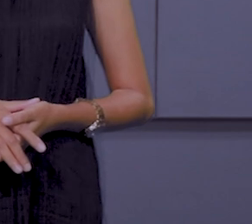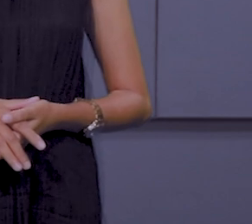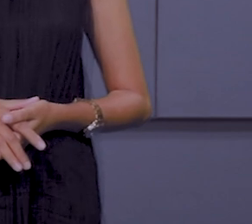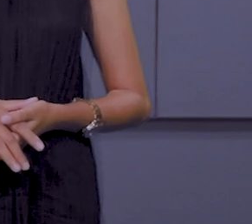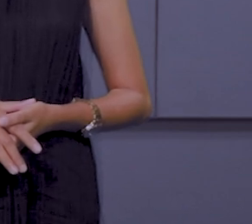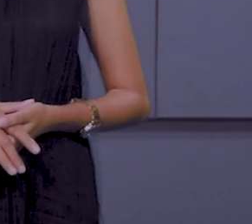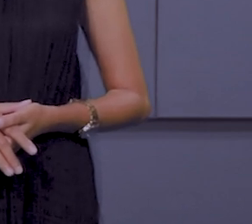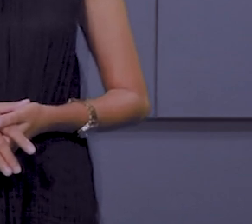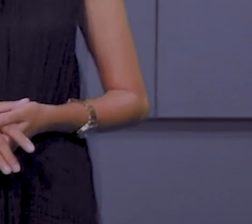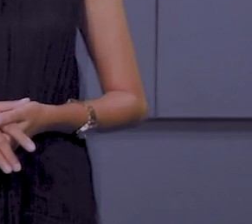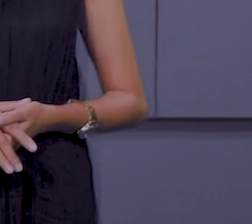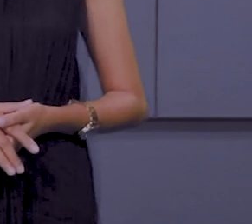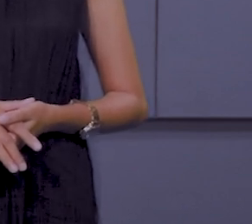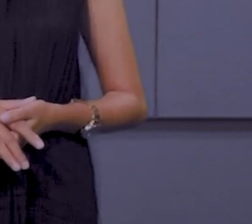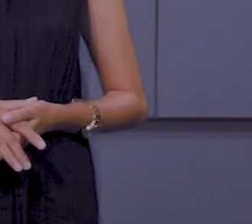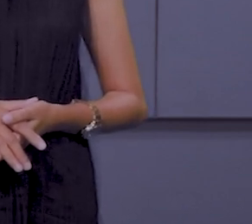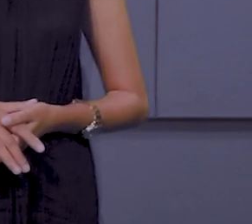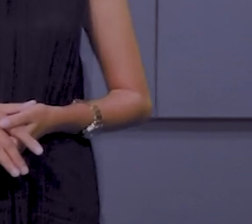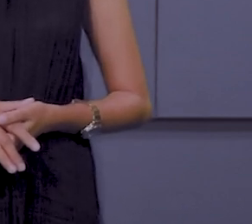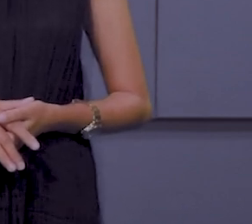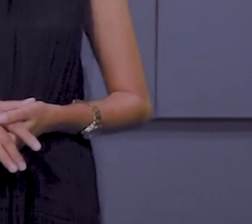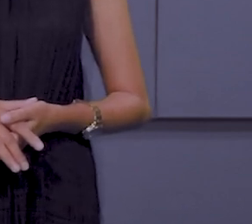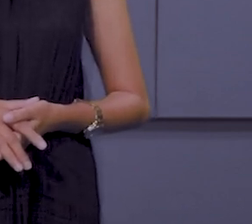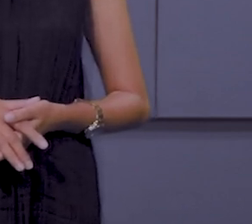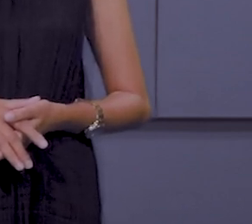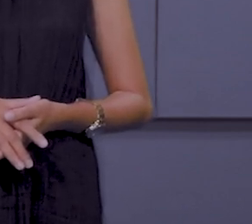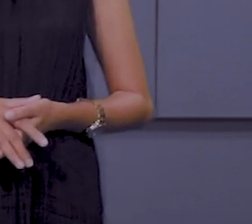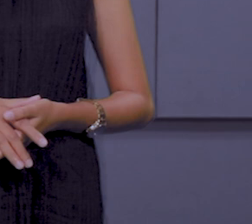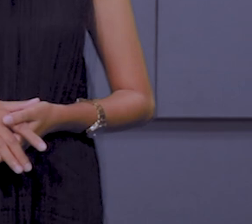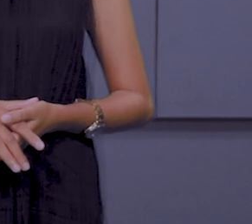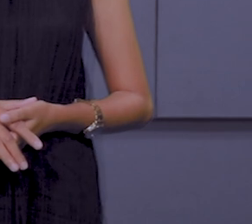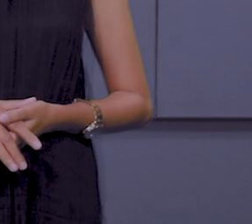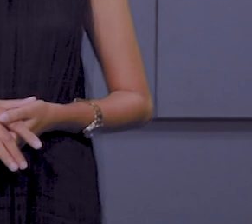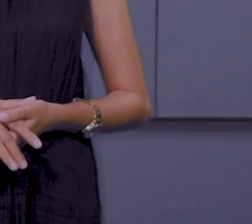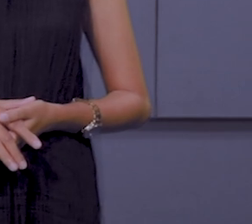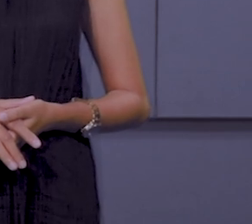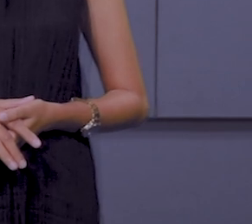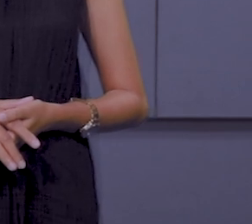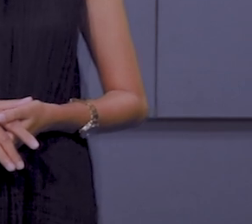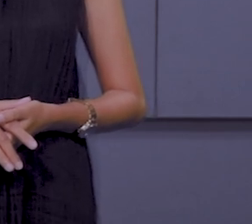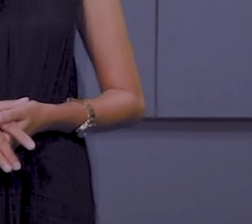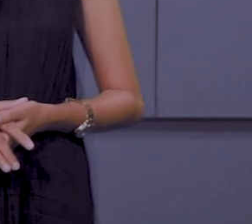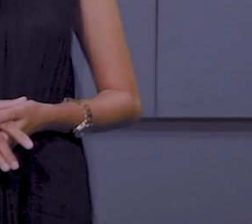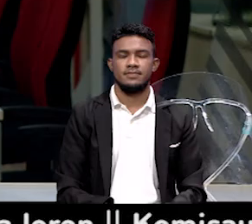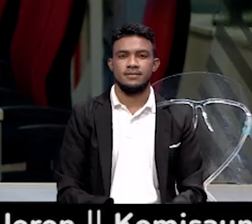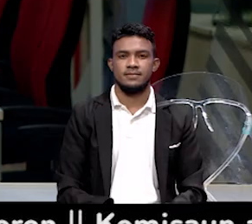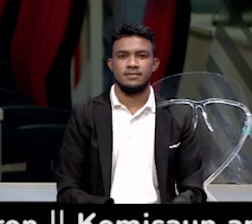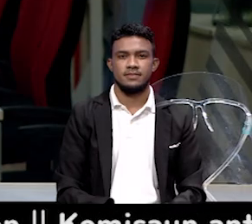Quer lua subscribe? Não há nem botão notificação. A tonuné e tabo será lá com informação bom o se ami.